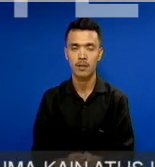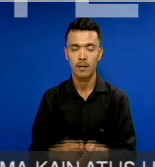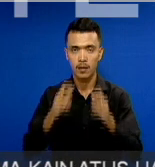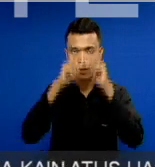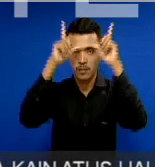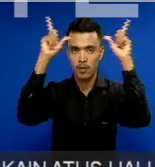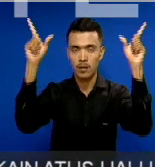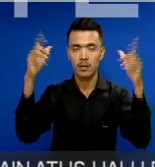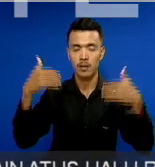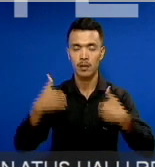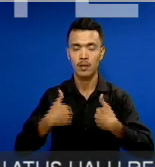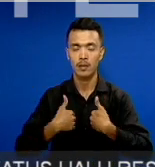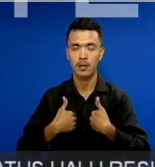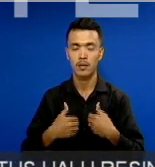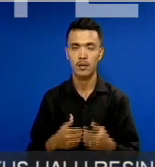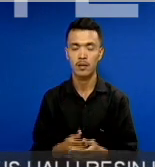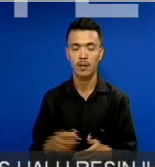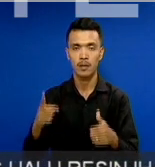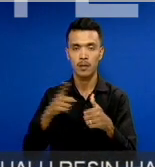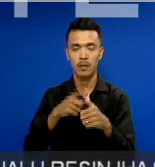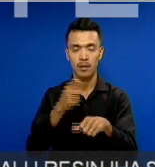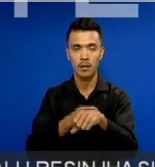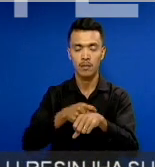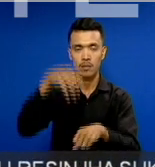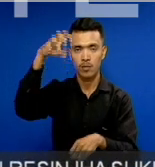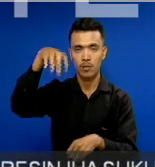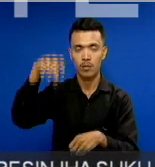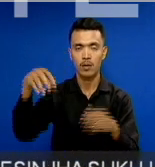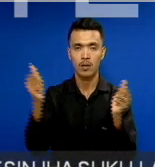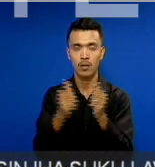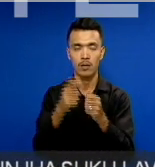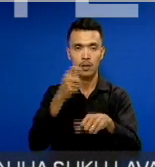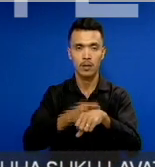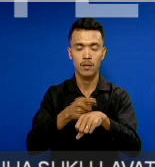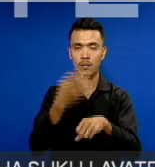rua. Época urania, tempo urã, na época bailoura.